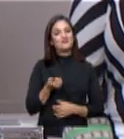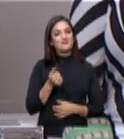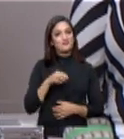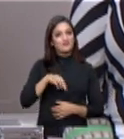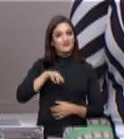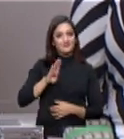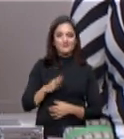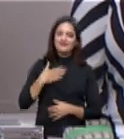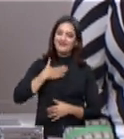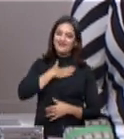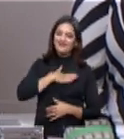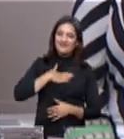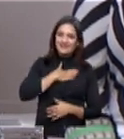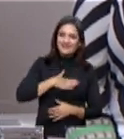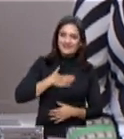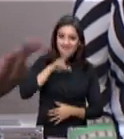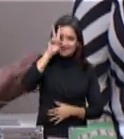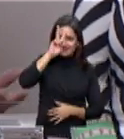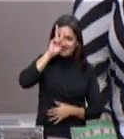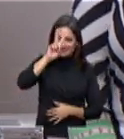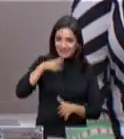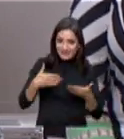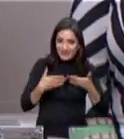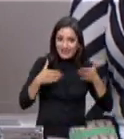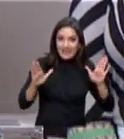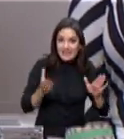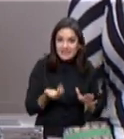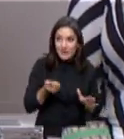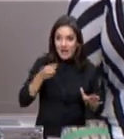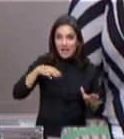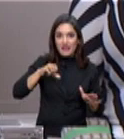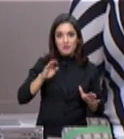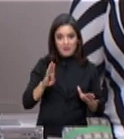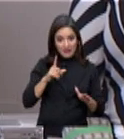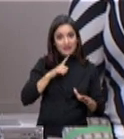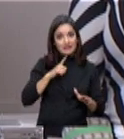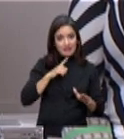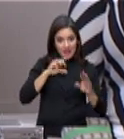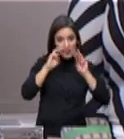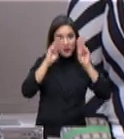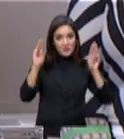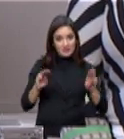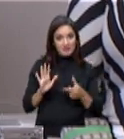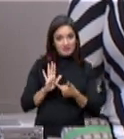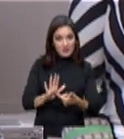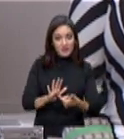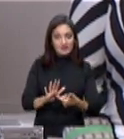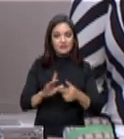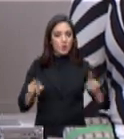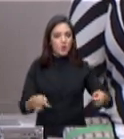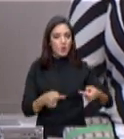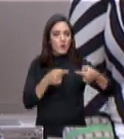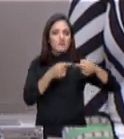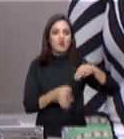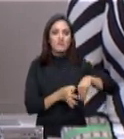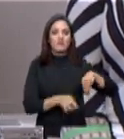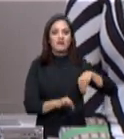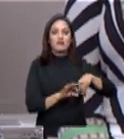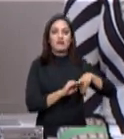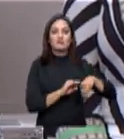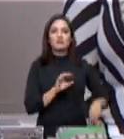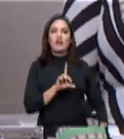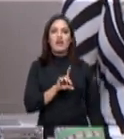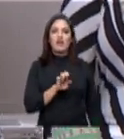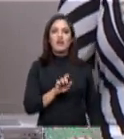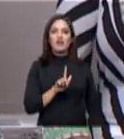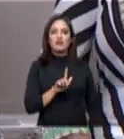relembra que a história de criação da MB que está aí retratada, ela culmina com o ministro Edgar Costa. Ele é que